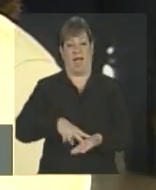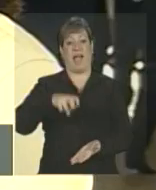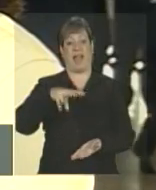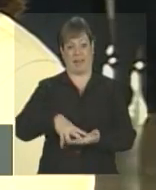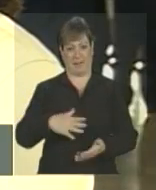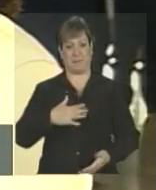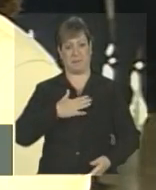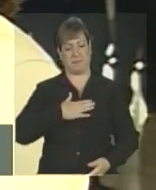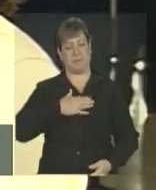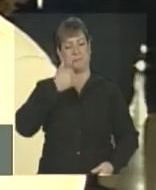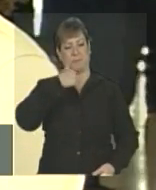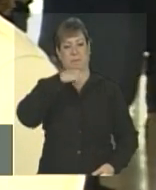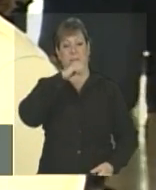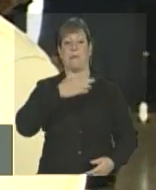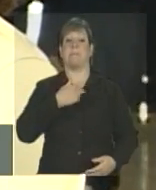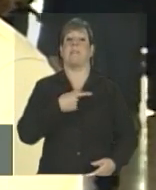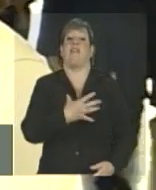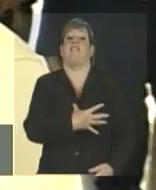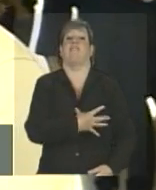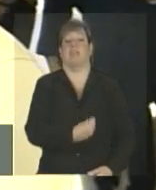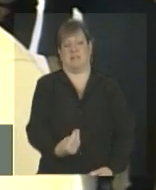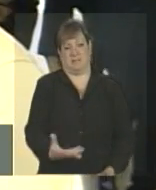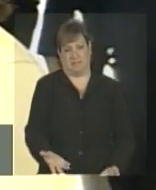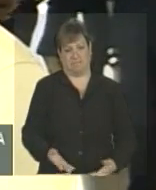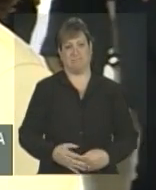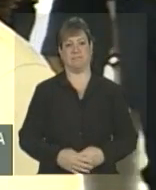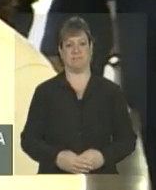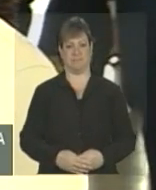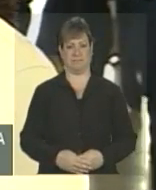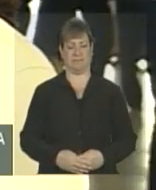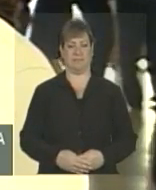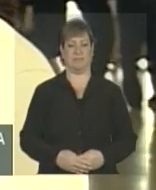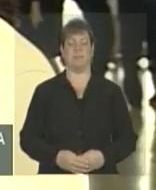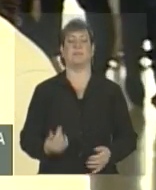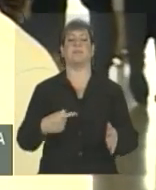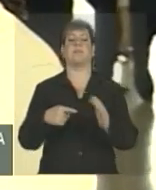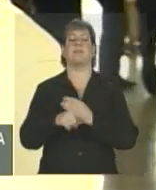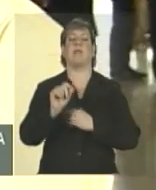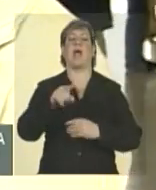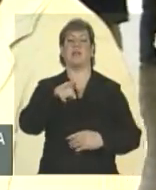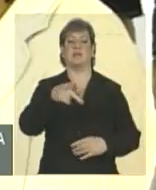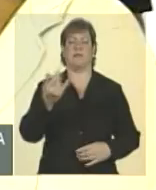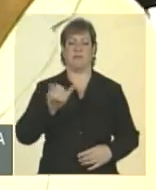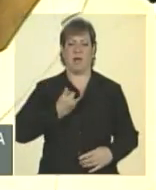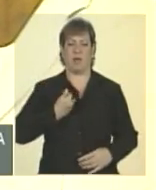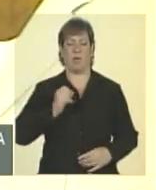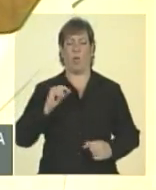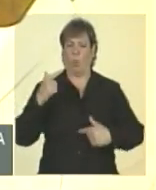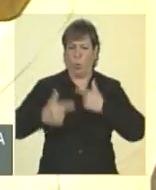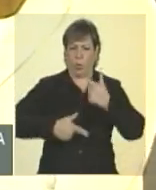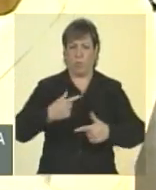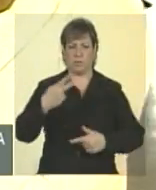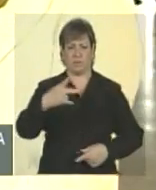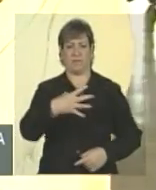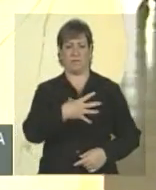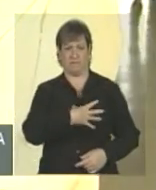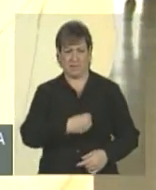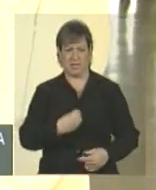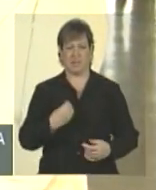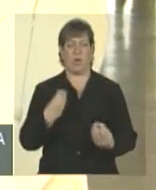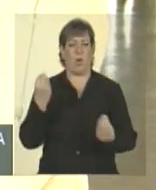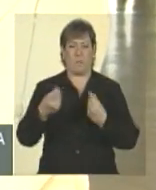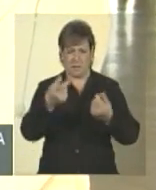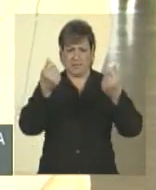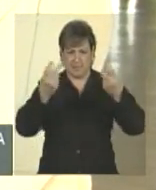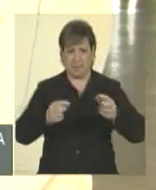alegria, né, para a mãe, principalmente para a mãe. A senhora me falou que foi uma história de luta para sua filha chegar até aqui, até o Itamaraty. Conta